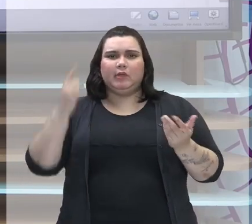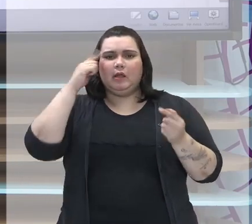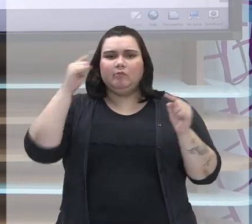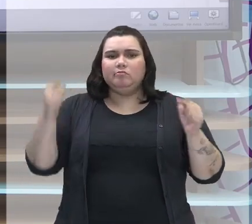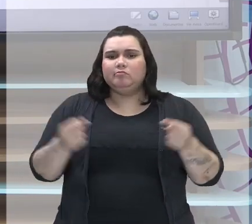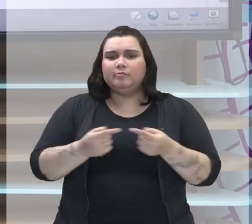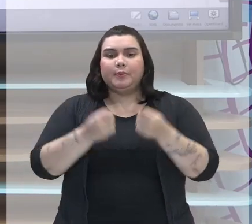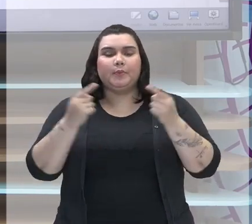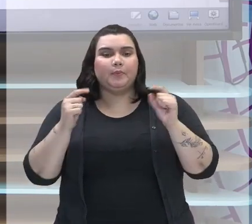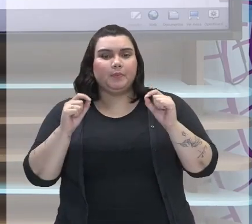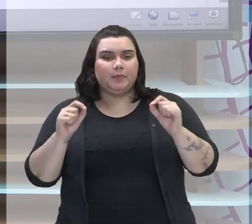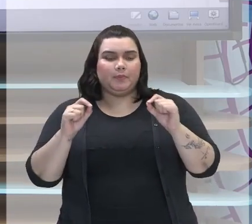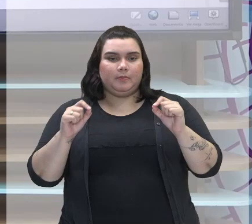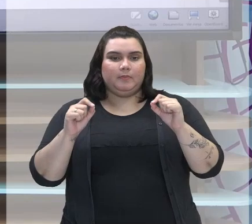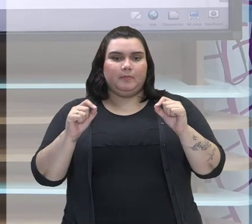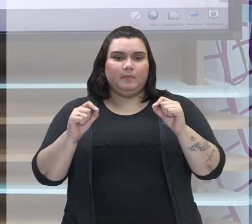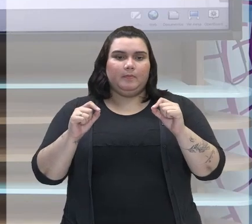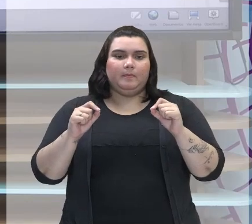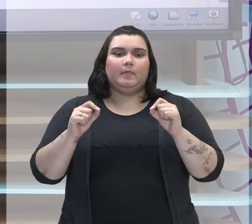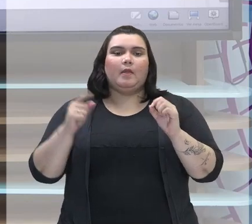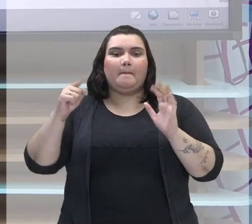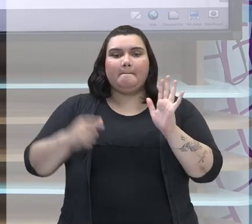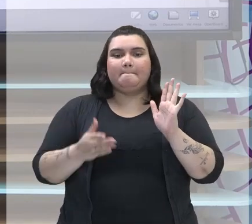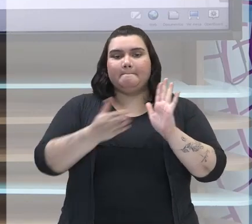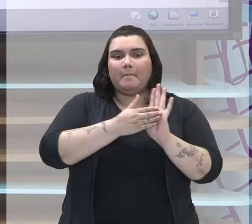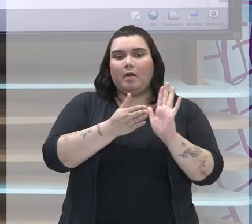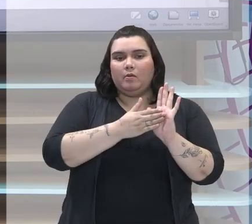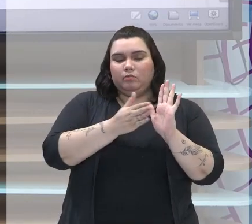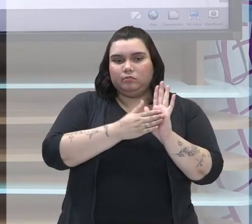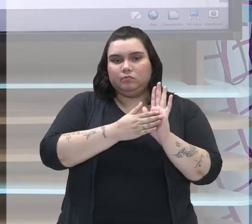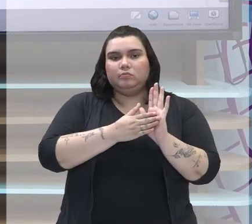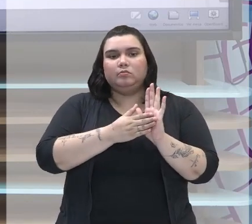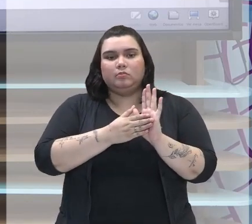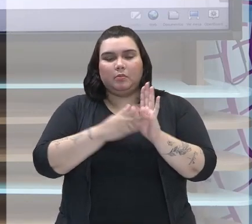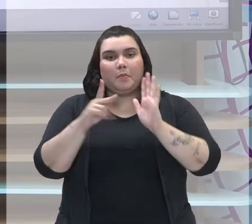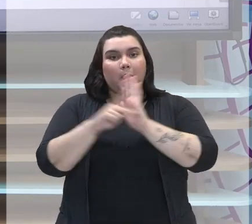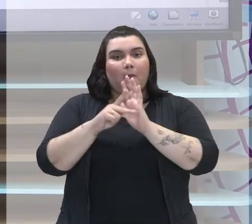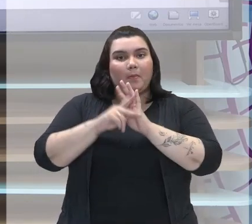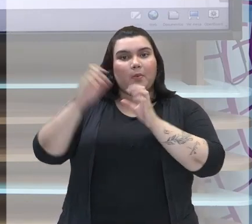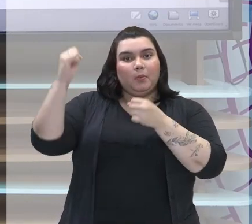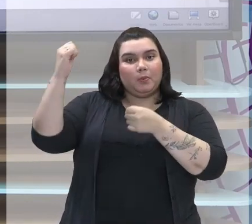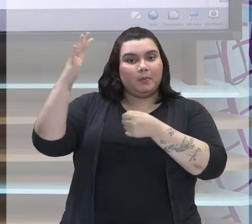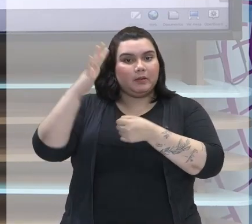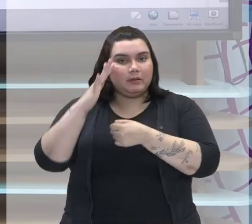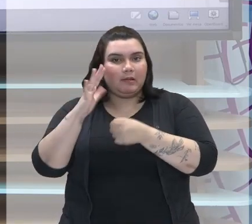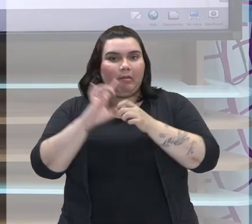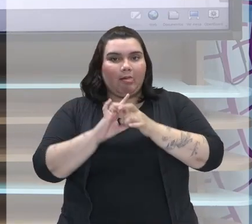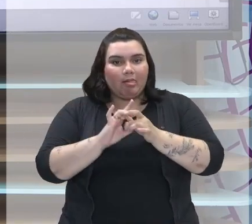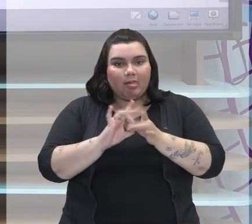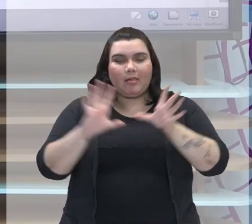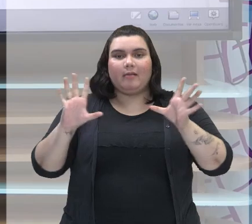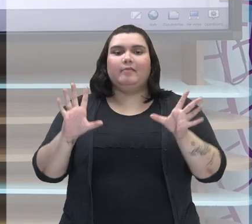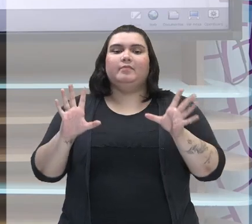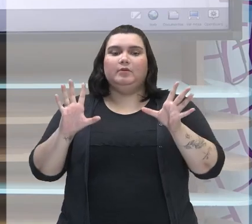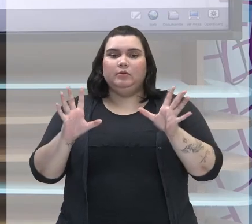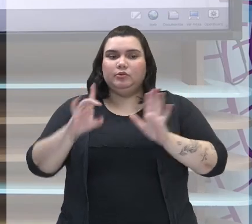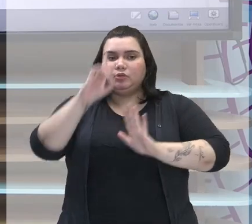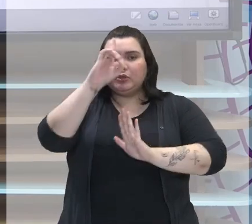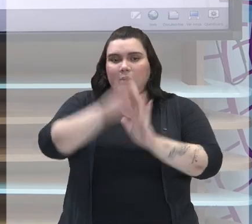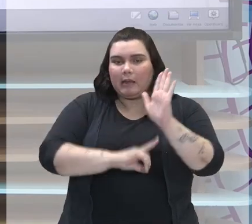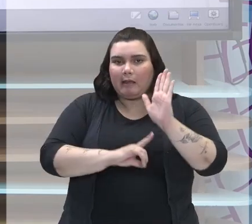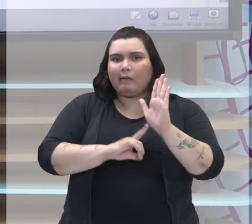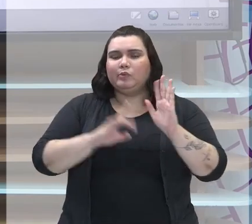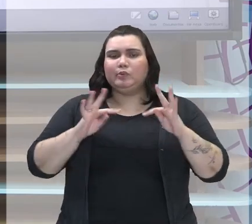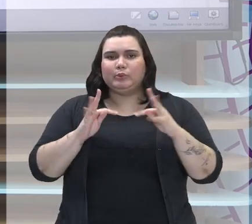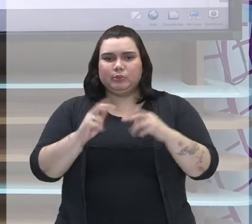remete? A ideais, né, pautados nos ideais iluministas, de liberdade, de direitos civis.